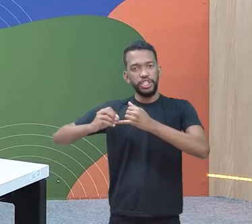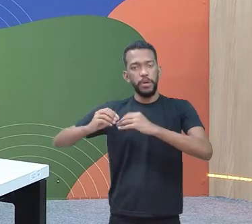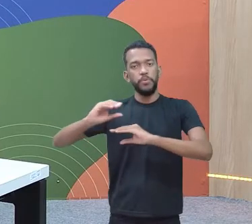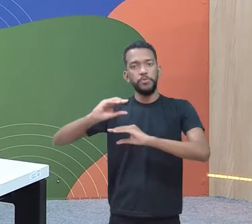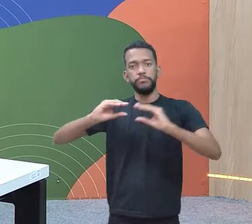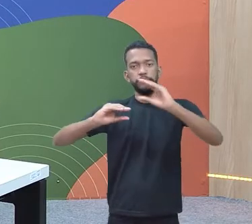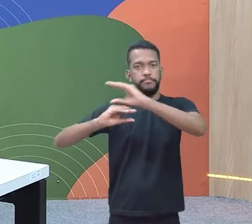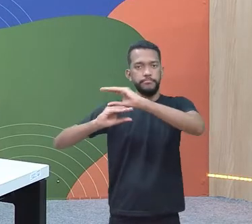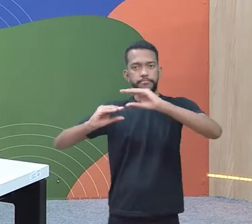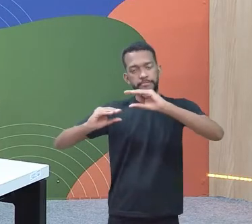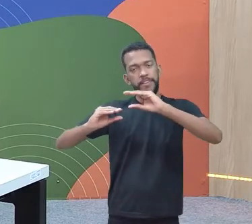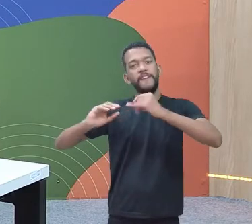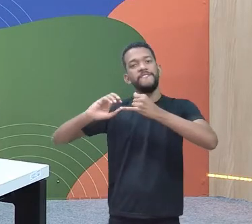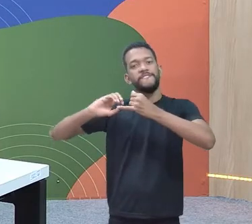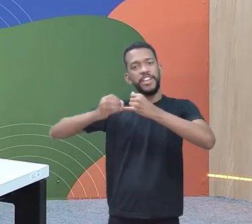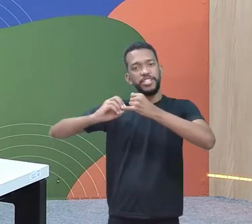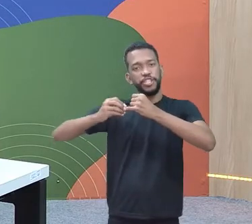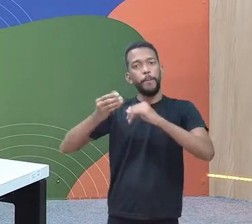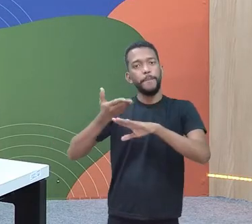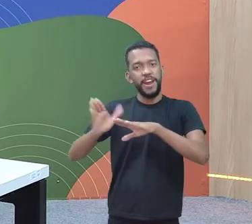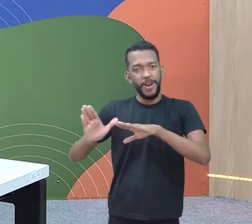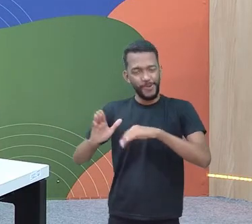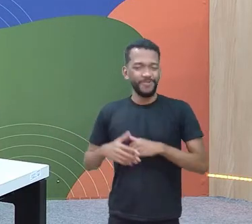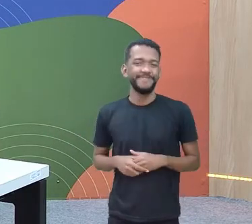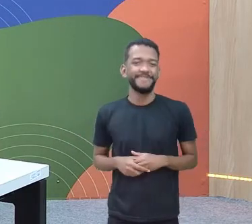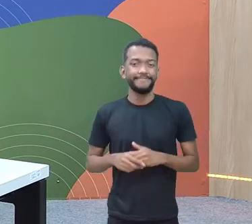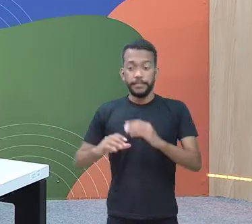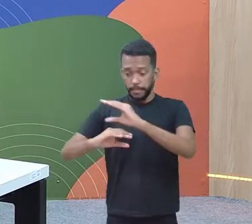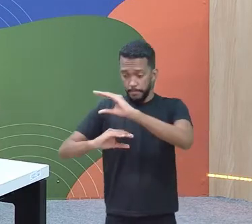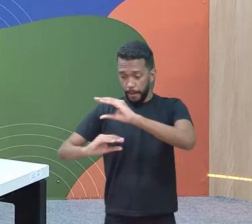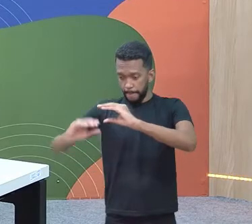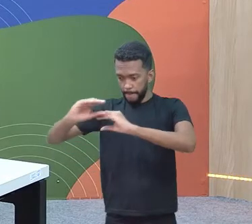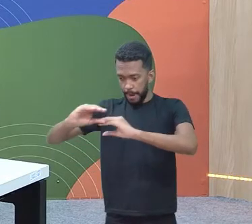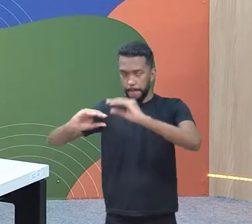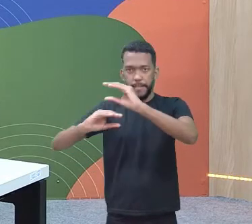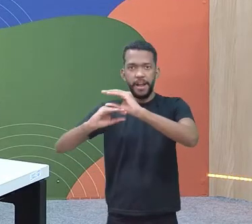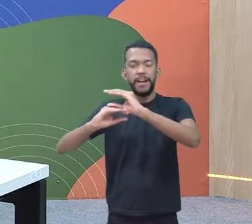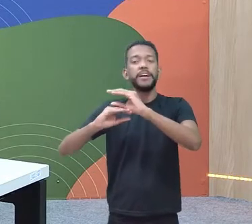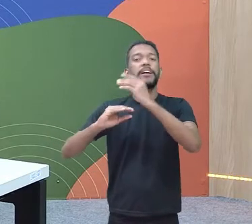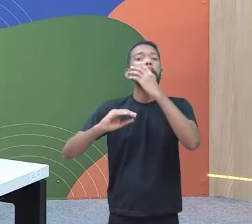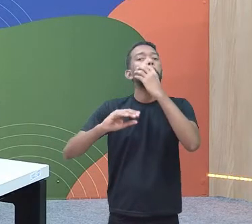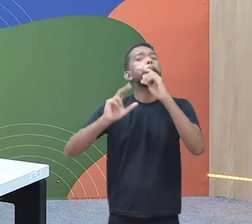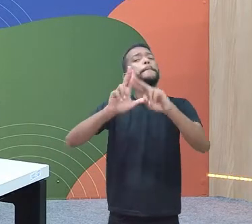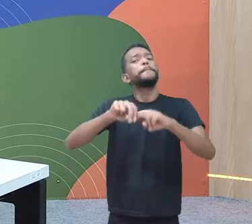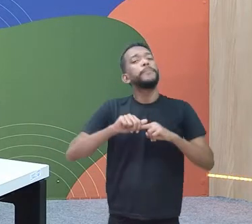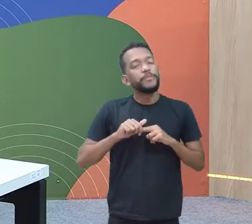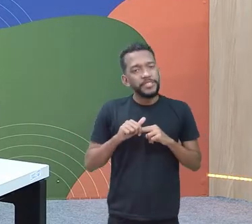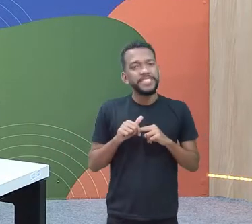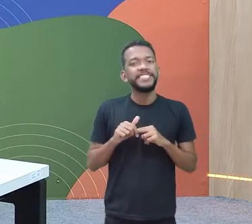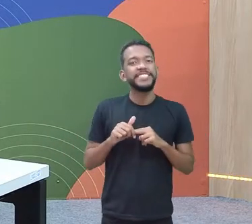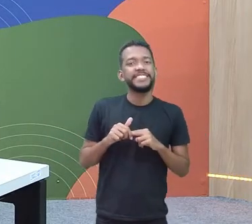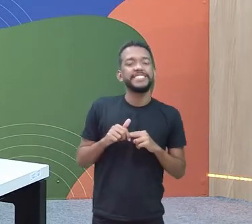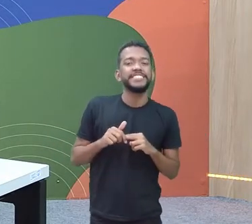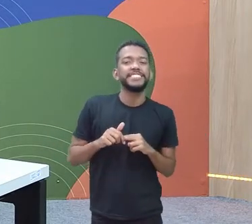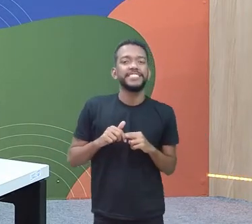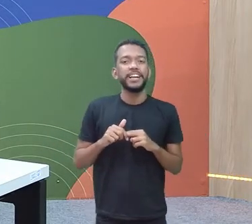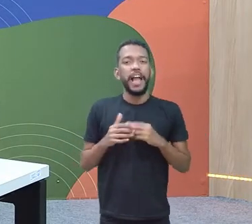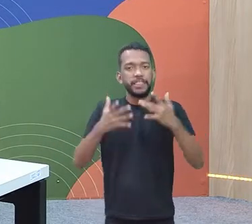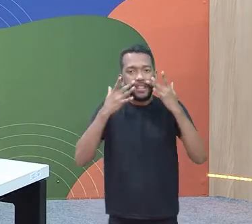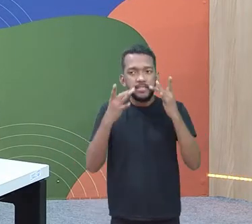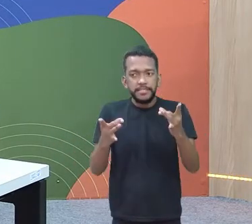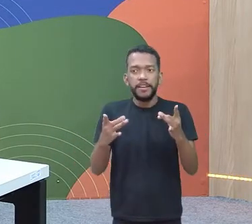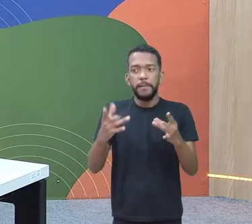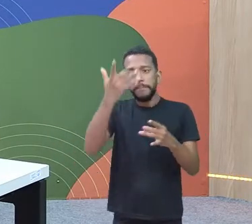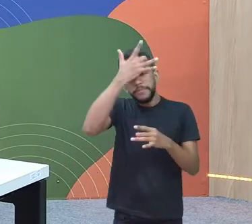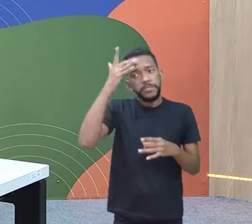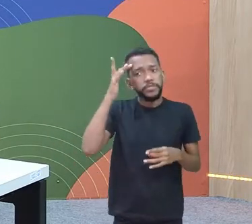branco. Legal. Isso é muito importante para a gente prestar atenção o que a professora quer com isso. Ótimo. Agora eu